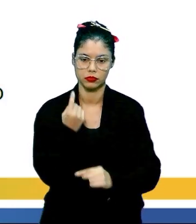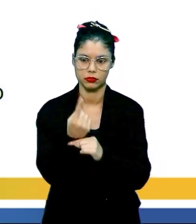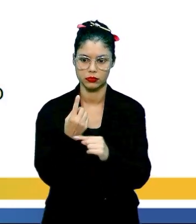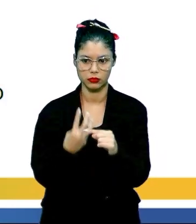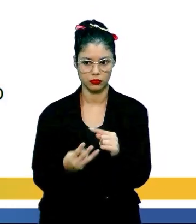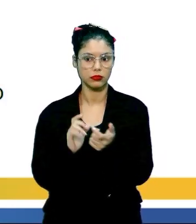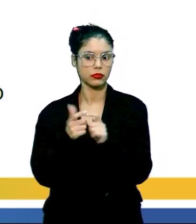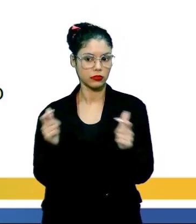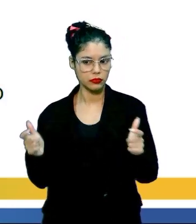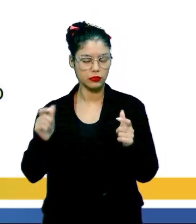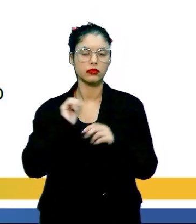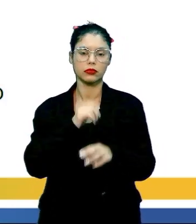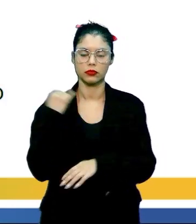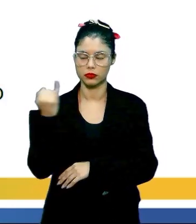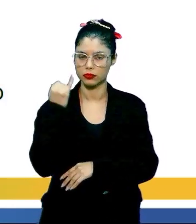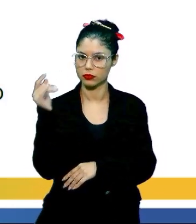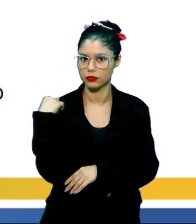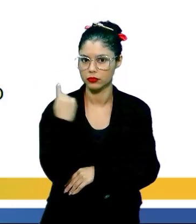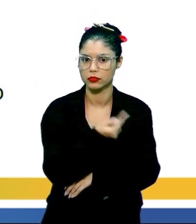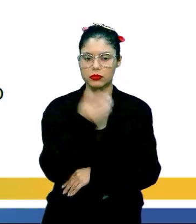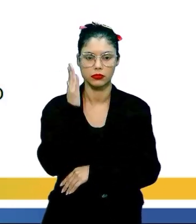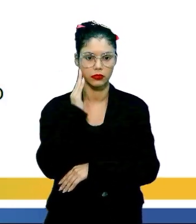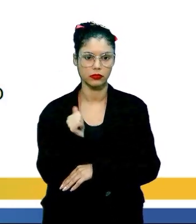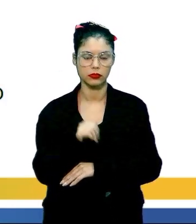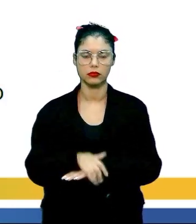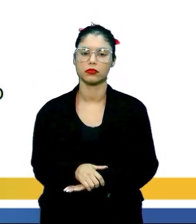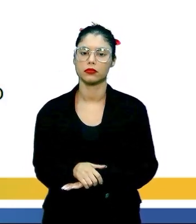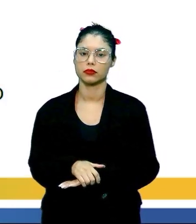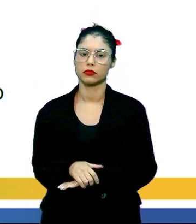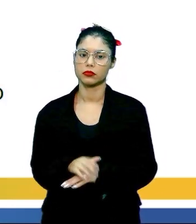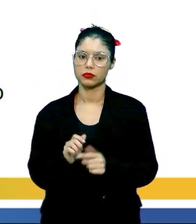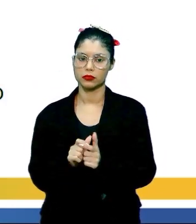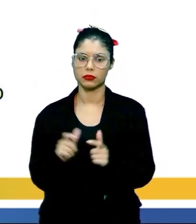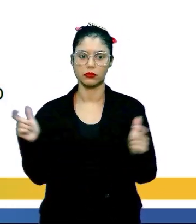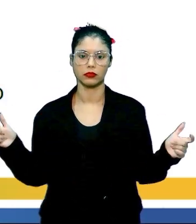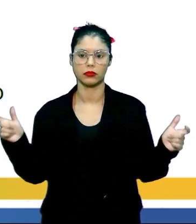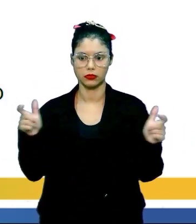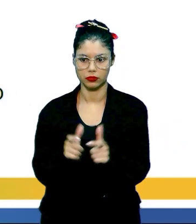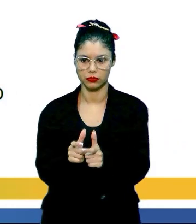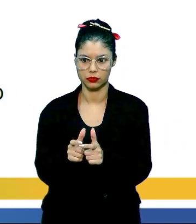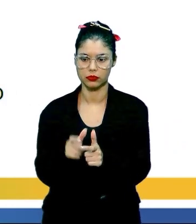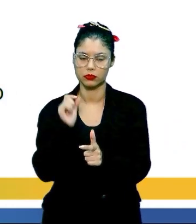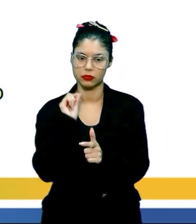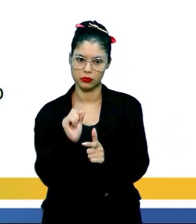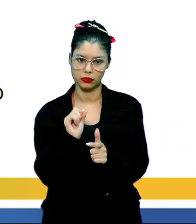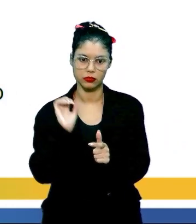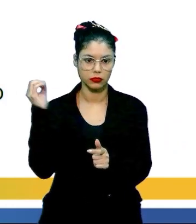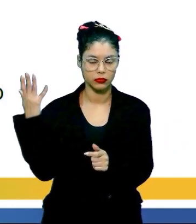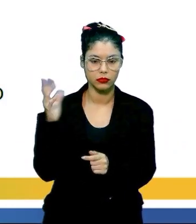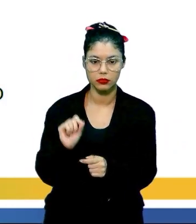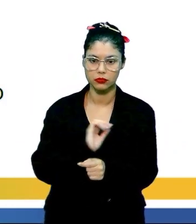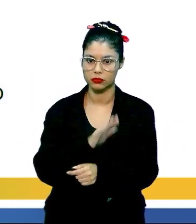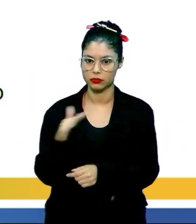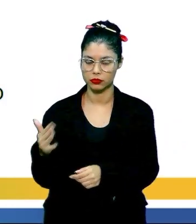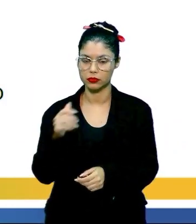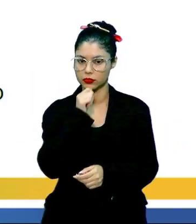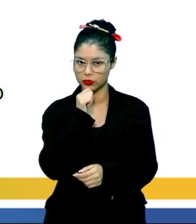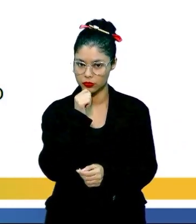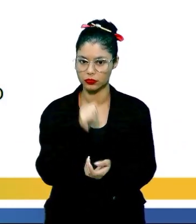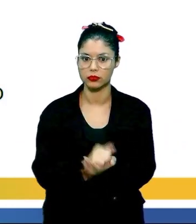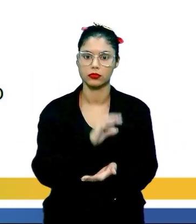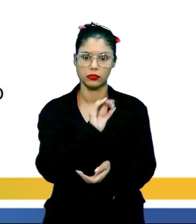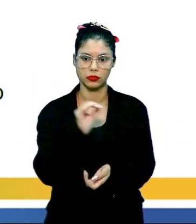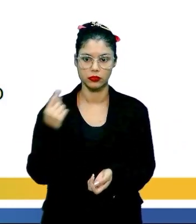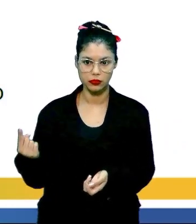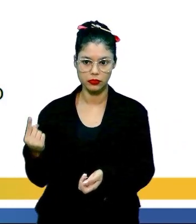crescente, tá? É importante que nós tenhamos essa noção. Agora, ela é decrescente, nesse caso, tá, pessoal? Quando a razão está entre